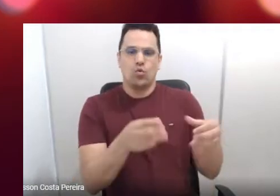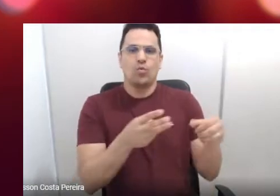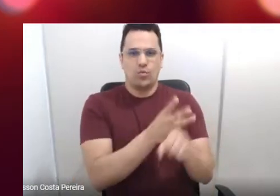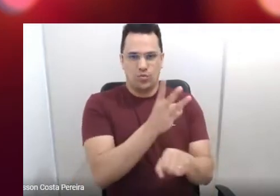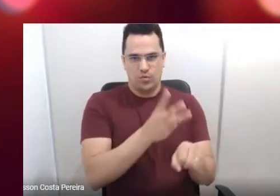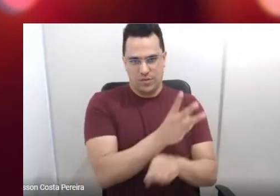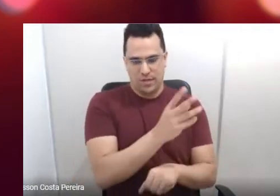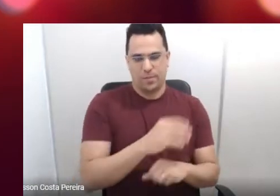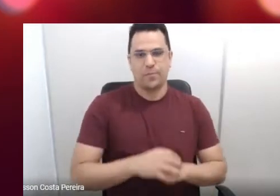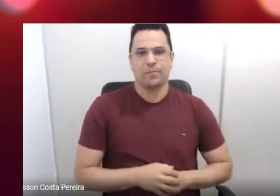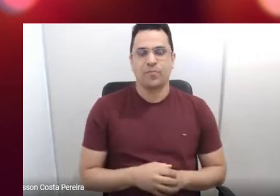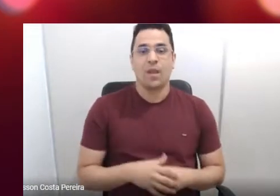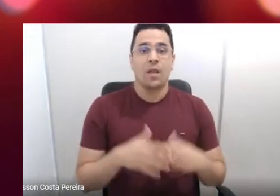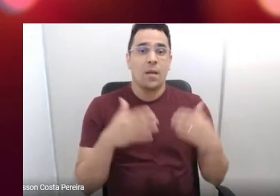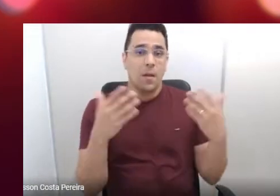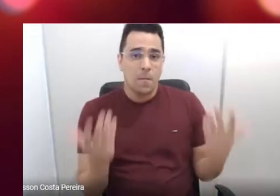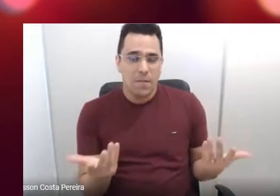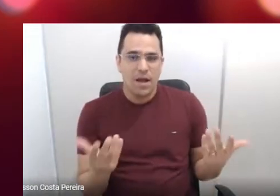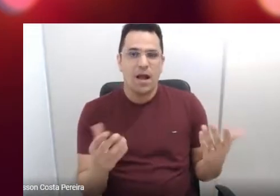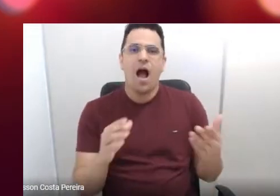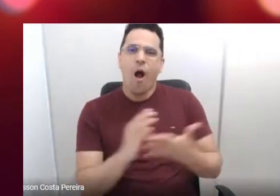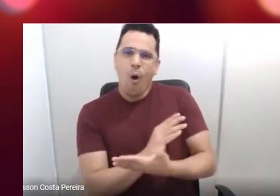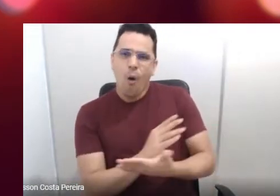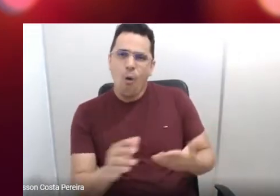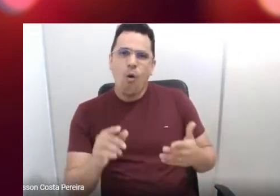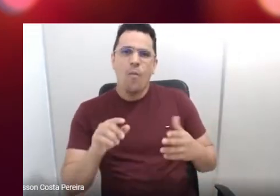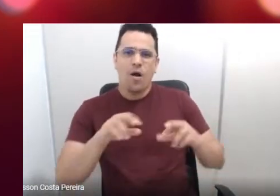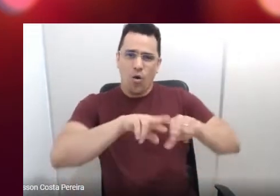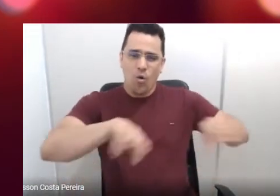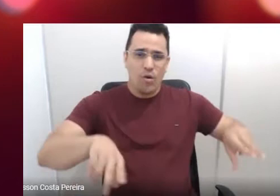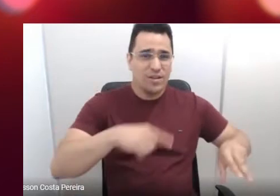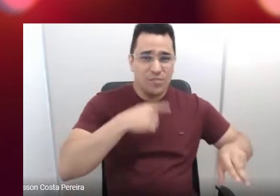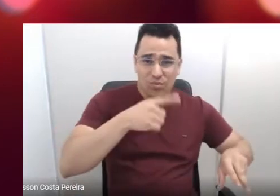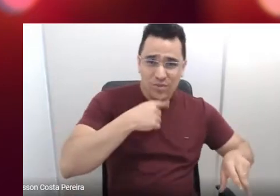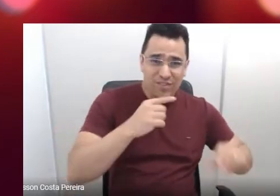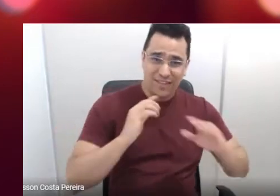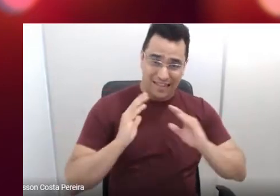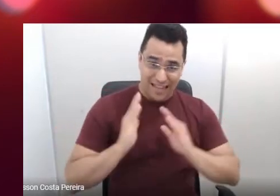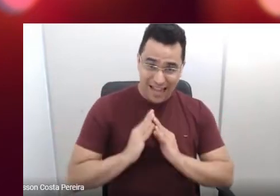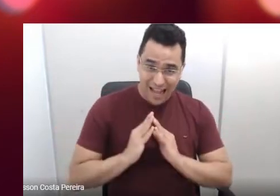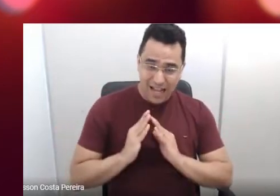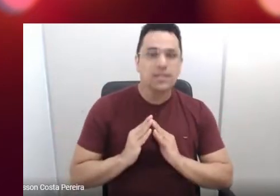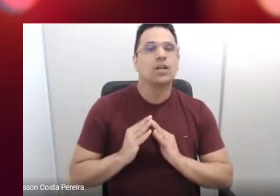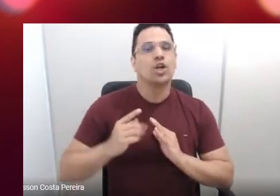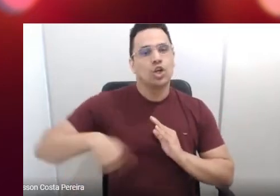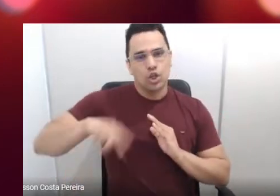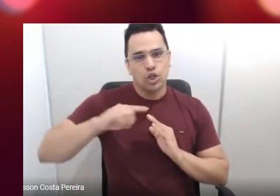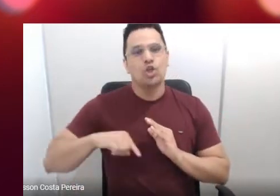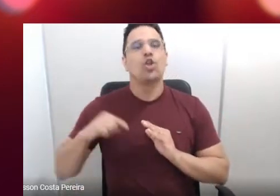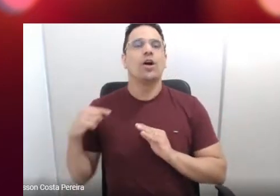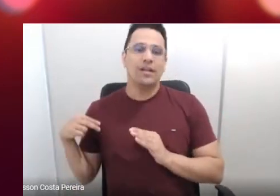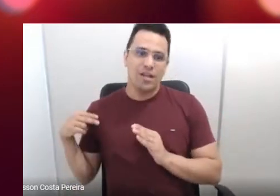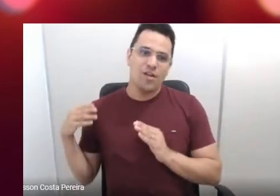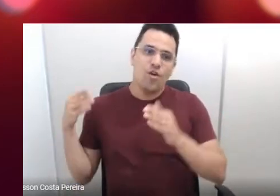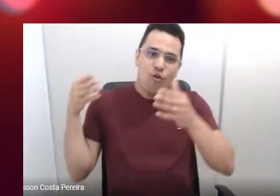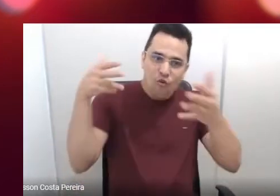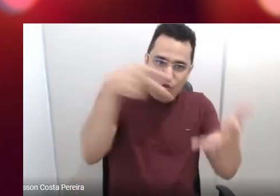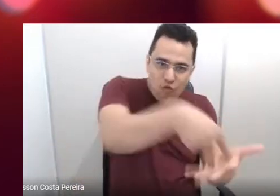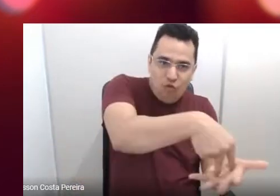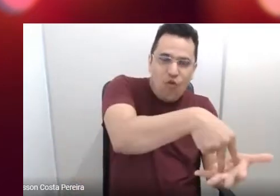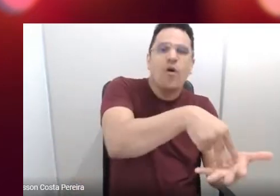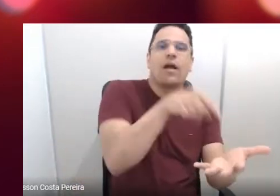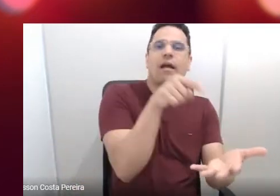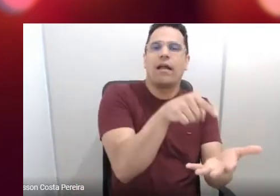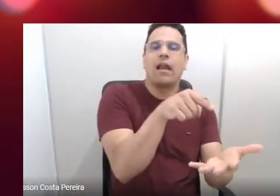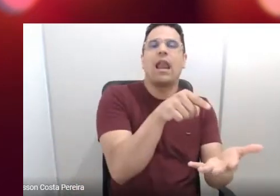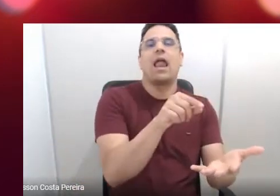realização integralmente das tarefas que não puderam ser feitas em casa, a gente, infelizmente, teve que se deslocar até o